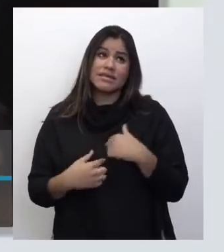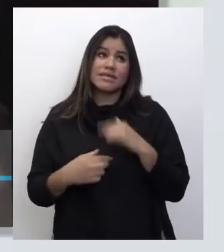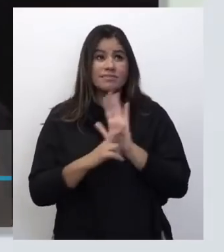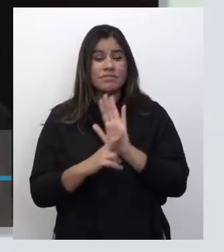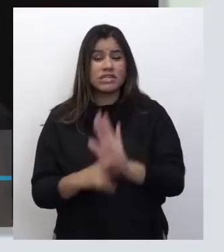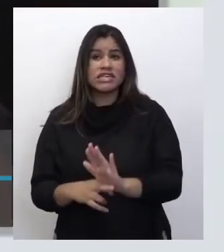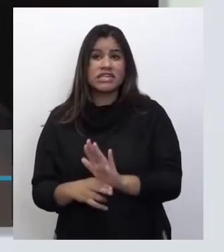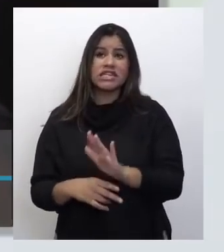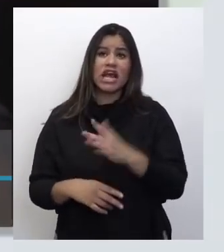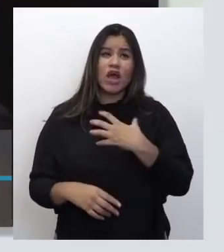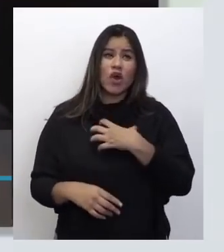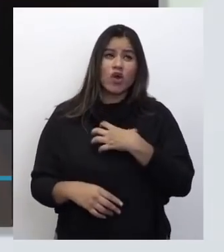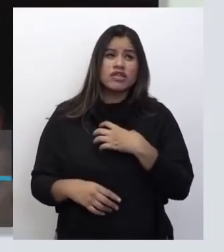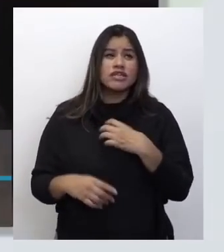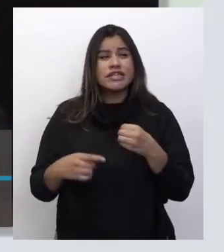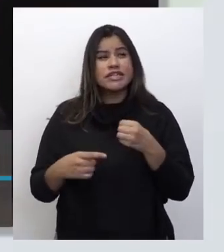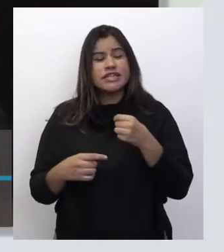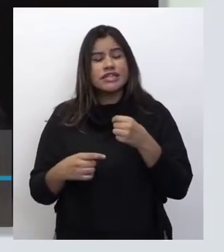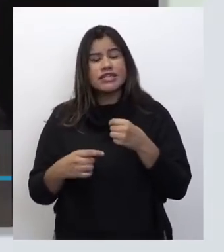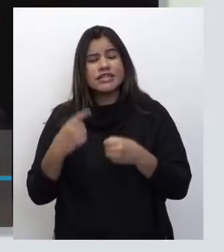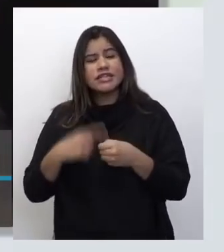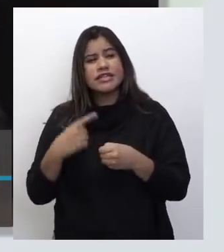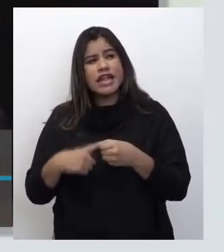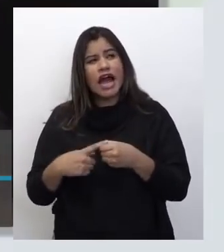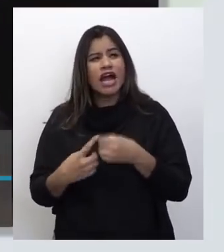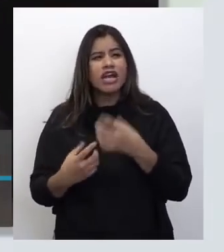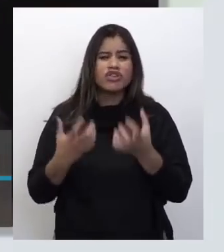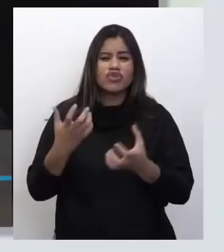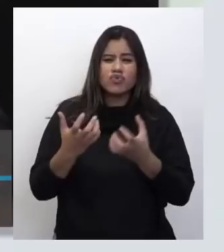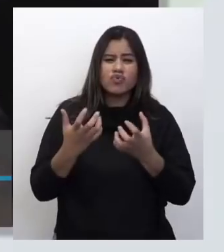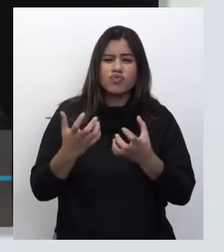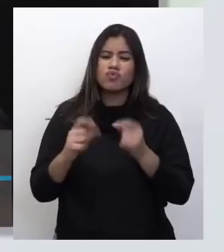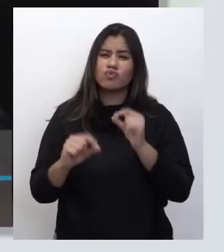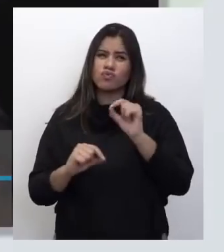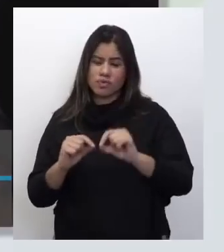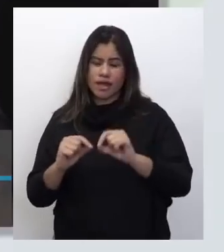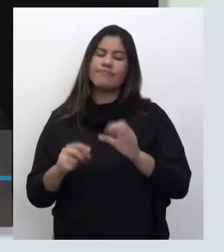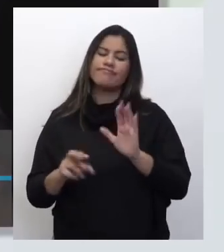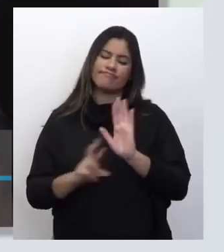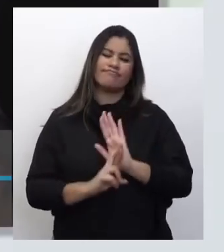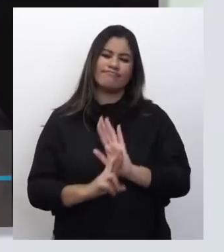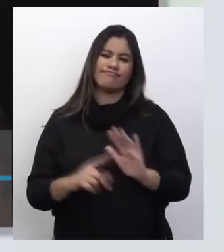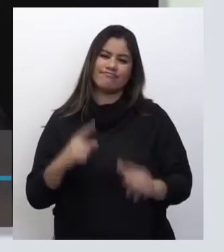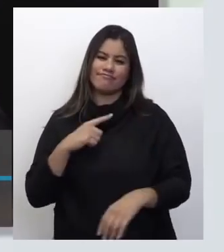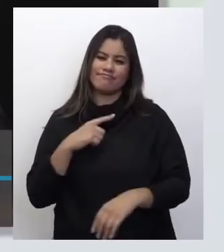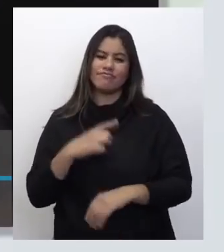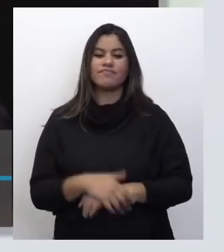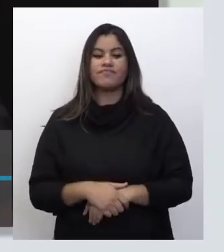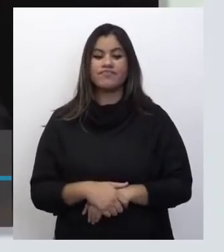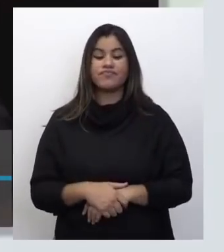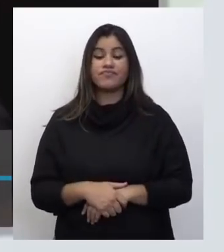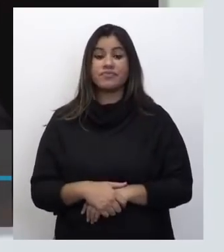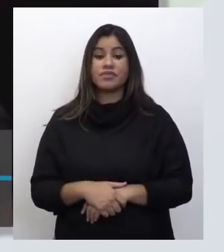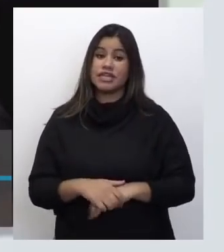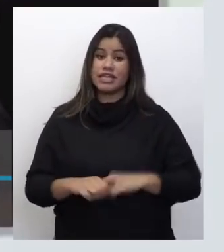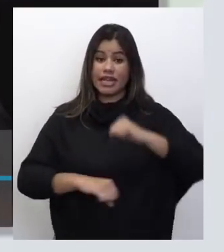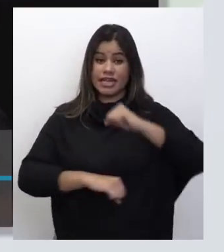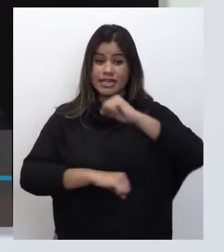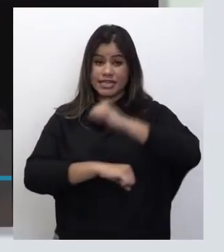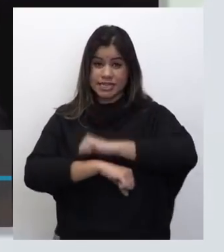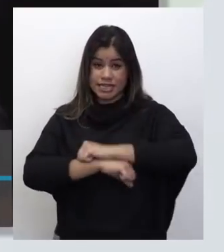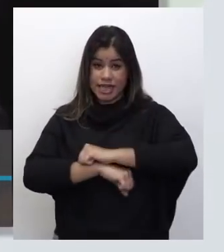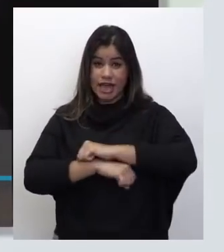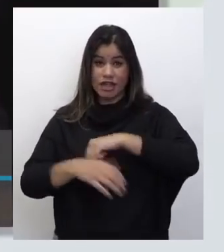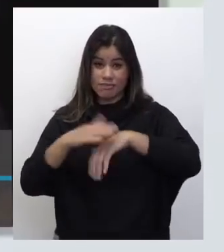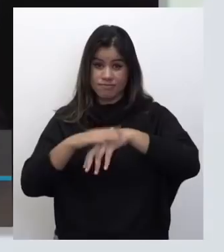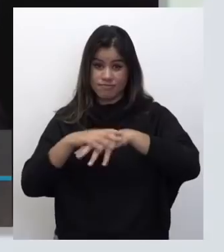na cidade. E eu vou fazer essa minha janela hackeada, vou tentar fazer ela como se fosse um cartão pop-up. Sabe esses